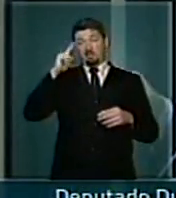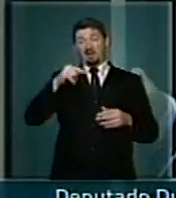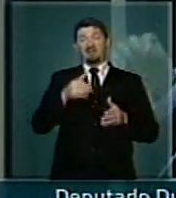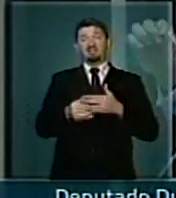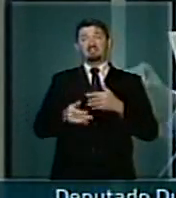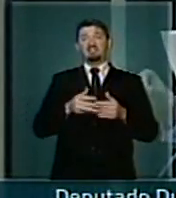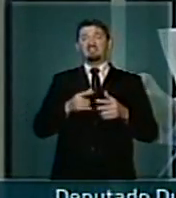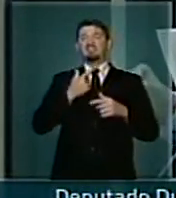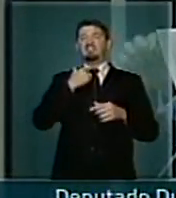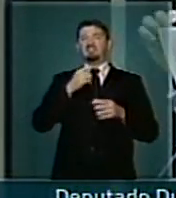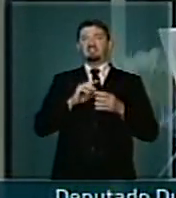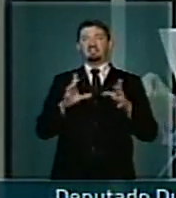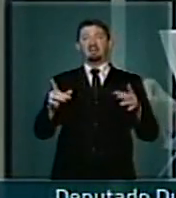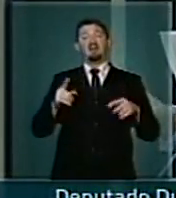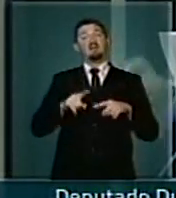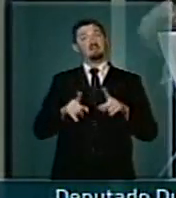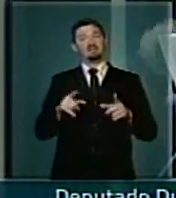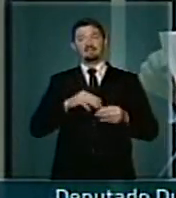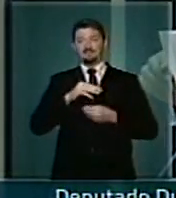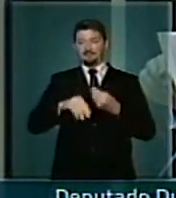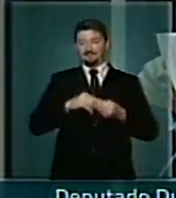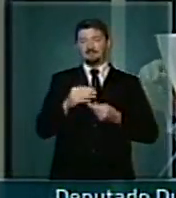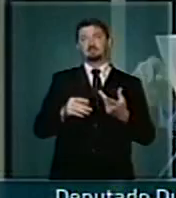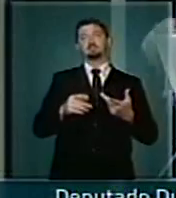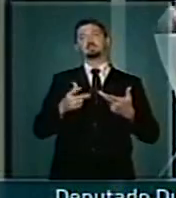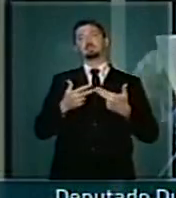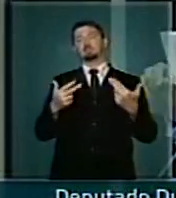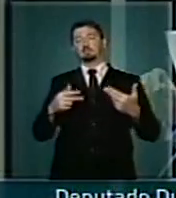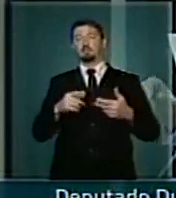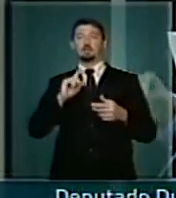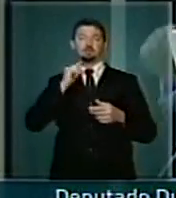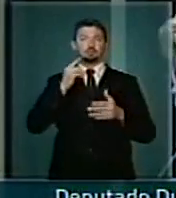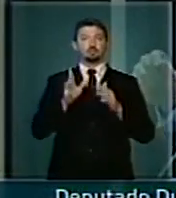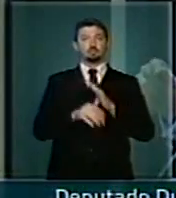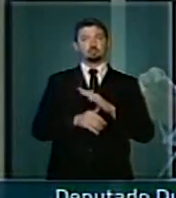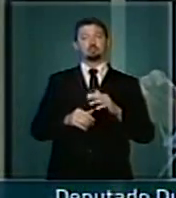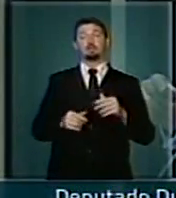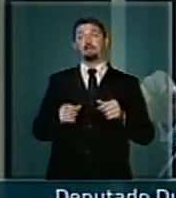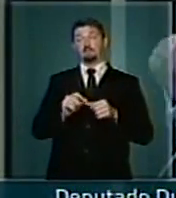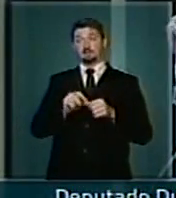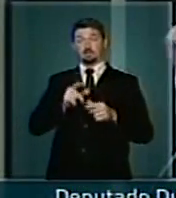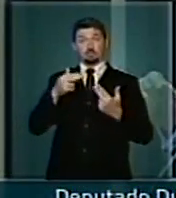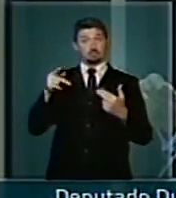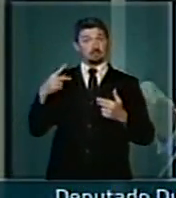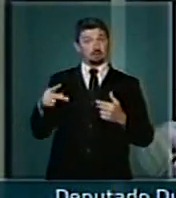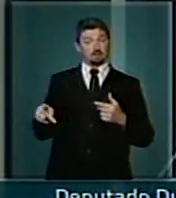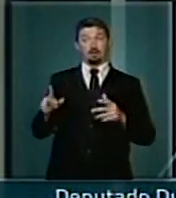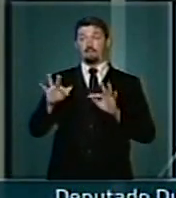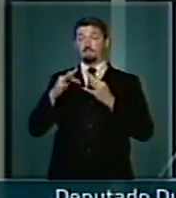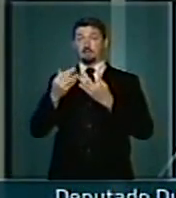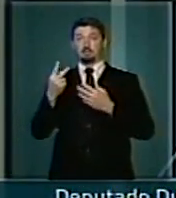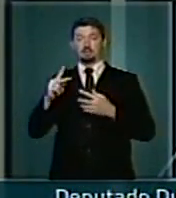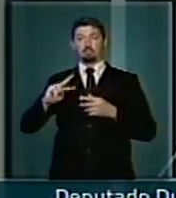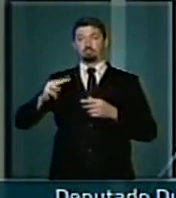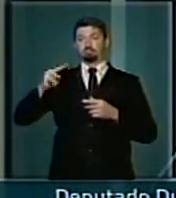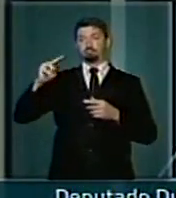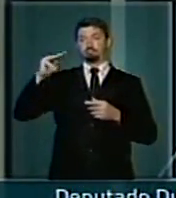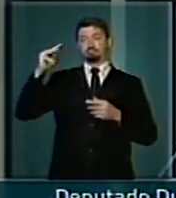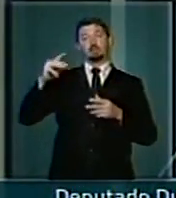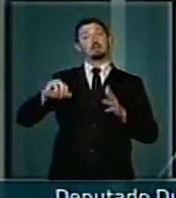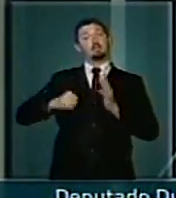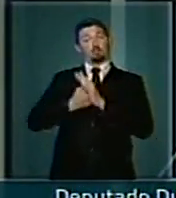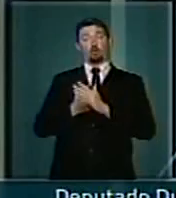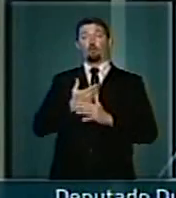mesmo tendo um passado de envolvimento em irregularidades que fizeram com que seus bens e os da sua família fossem